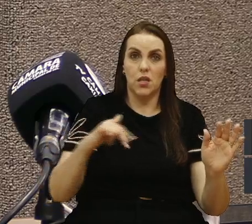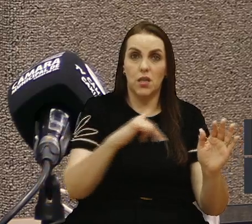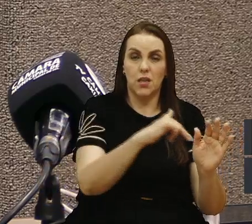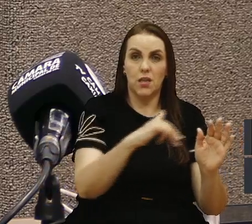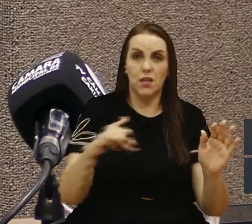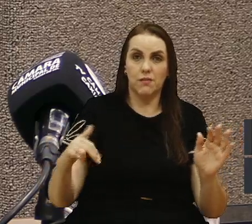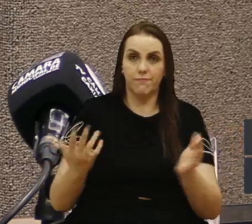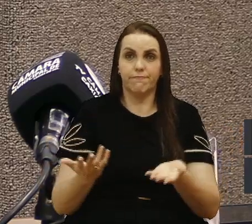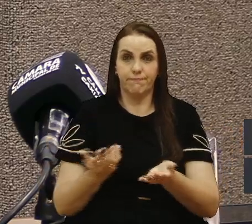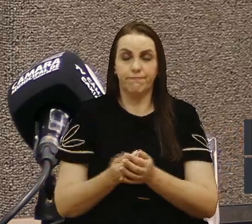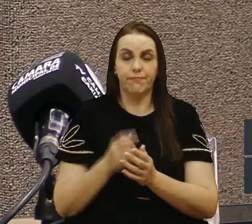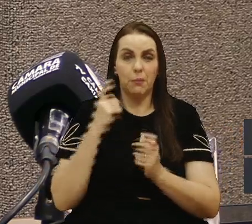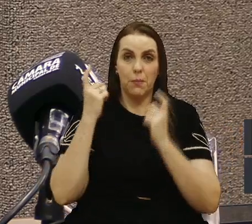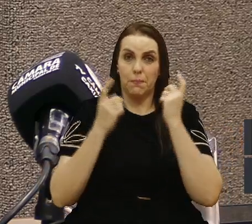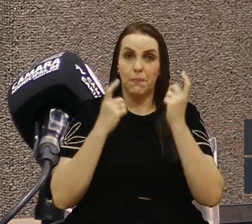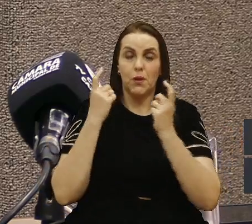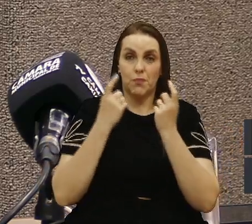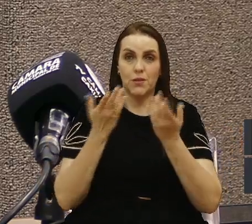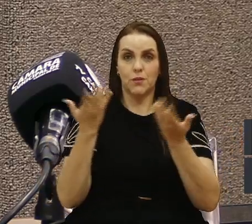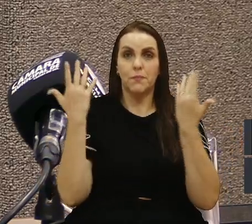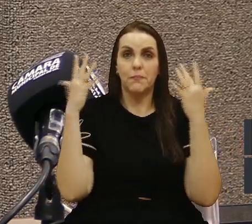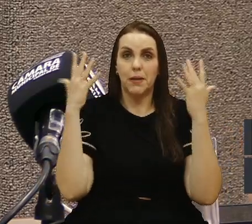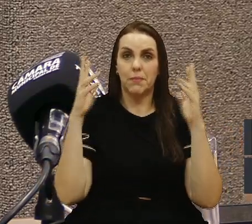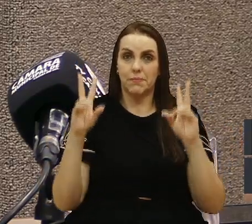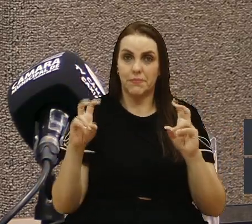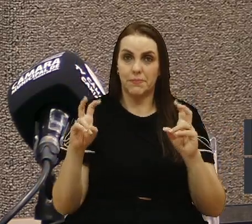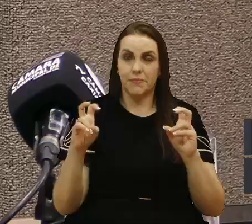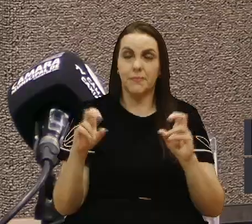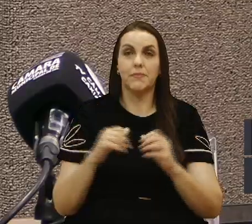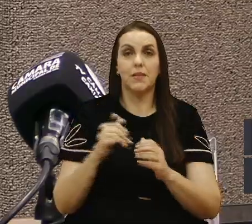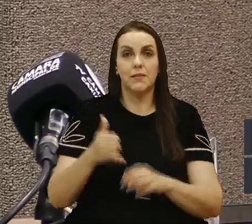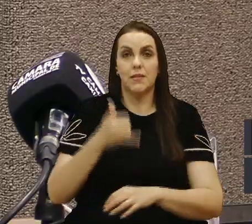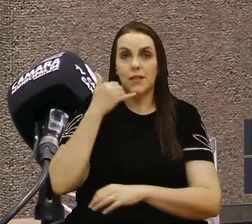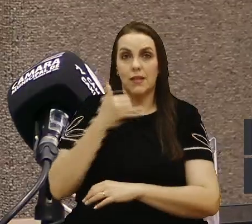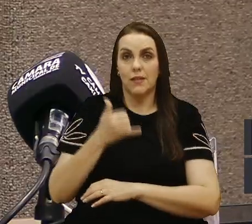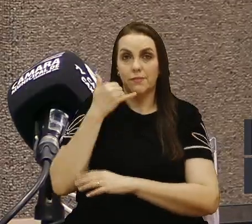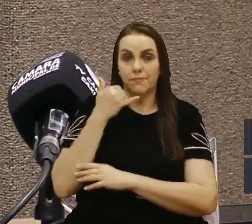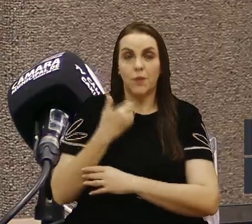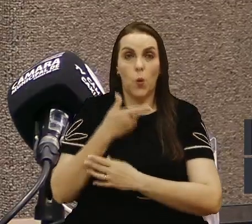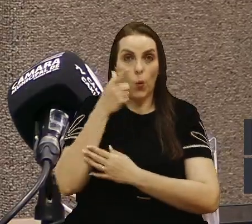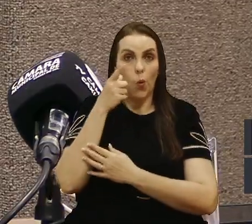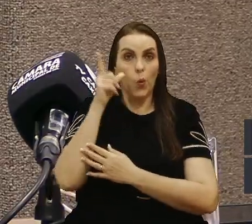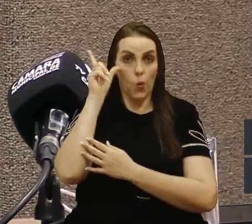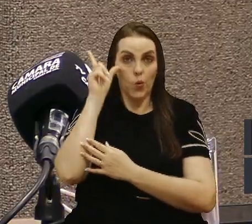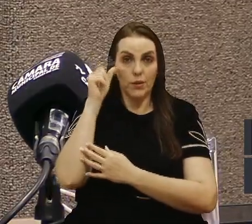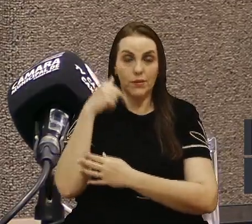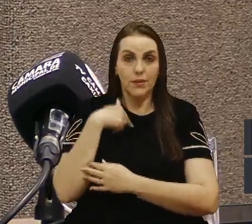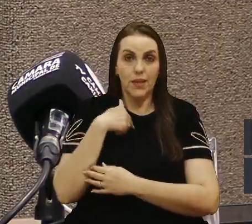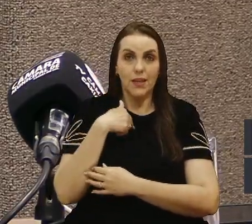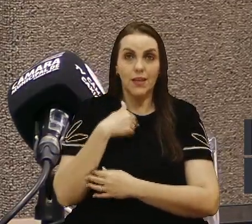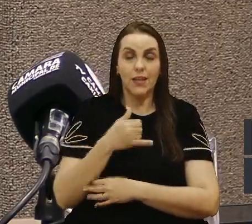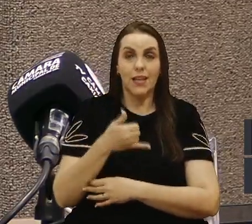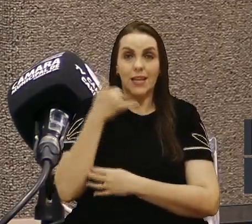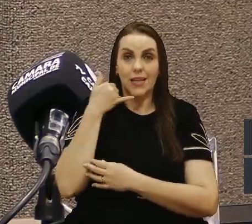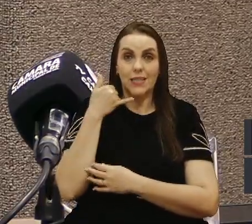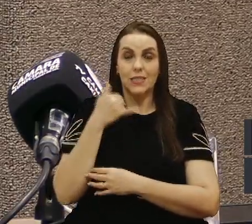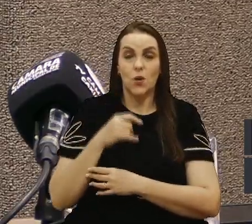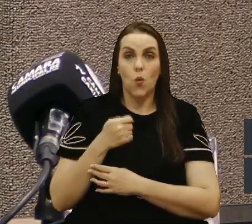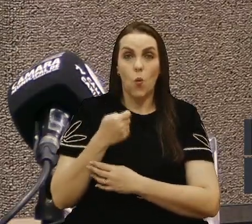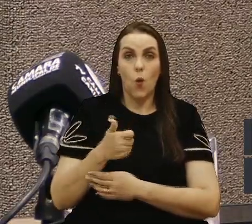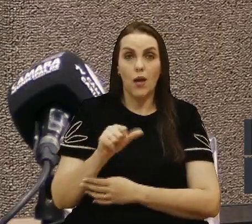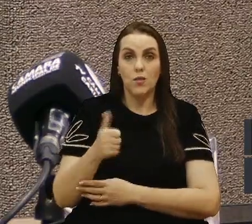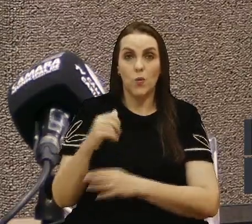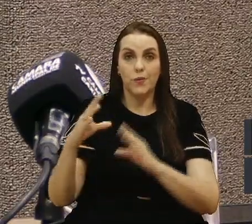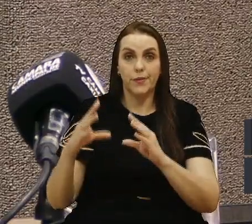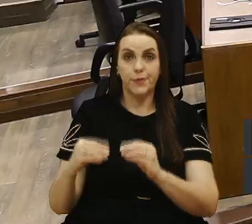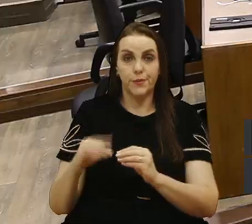comungo com a senhora, parabenizar a senhora pelo tema, que efetivamente tenho recebido diversas ligações. Ontem eu recebi uma ligação 20 para as 11 da noite sobre essa situação no